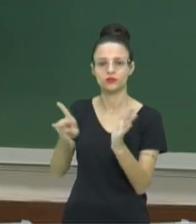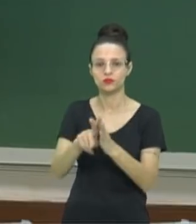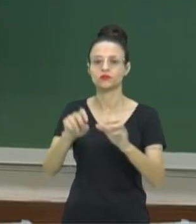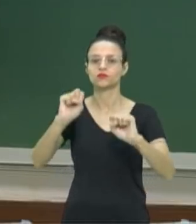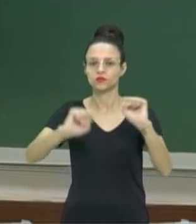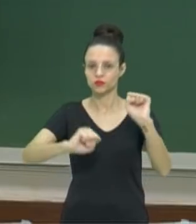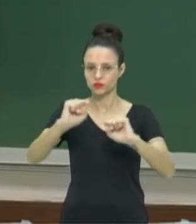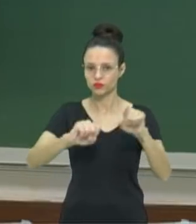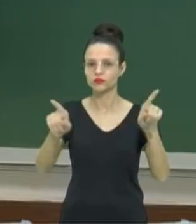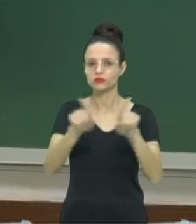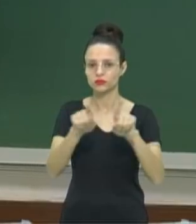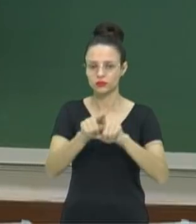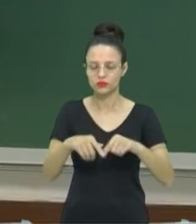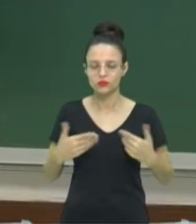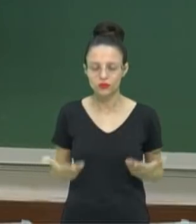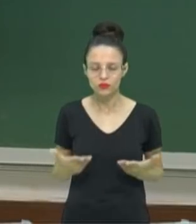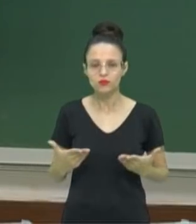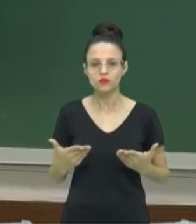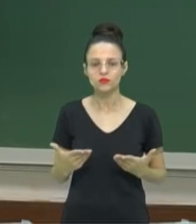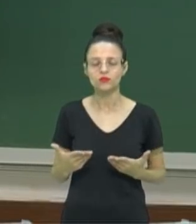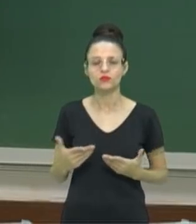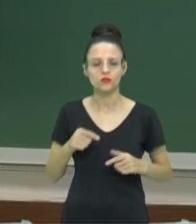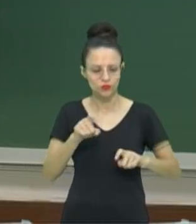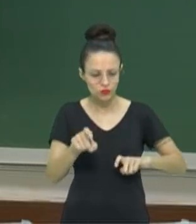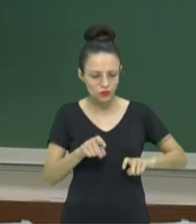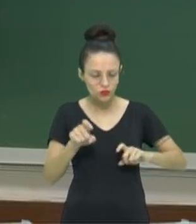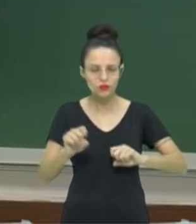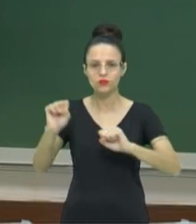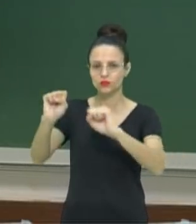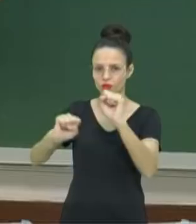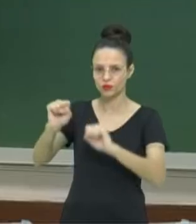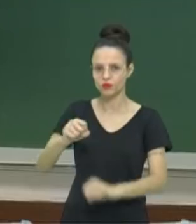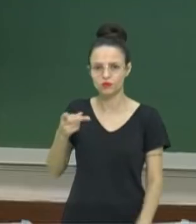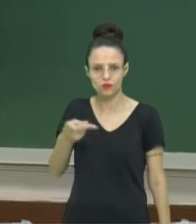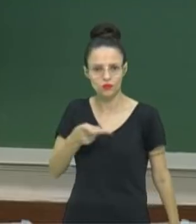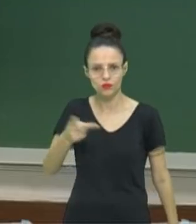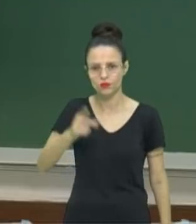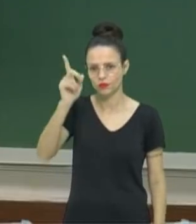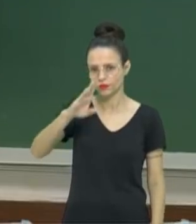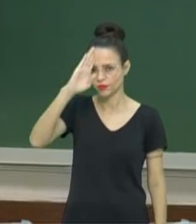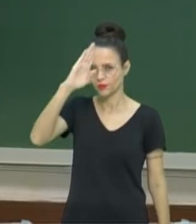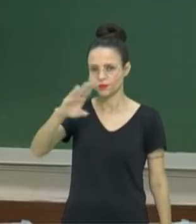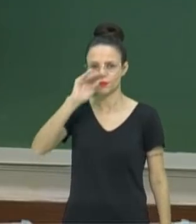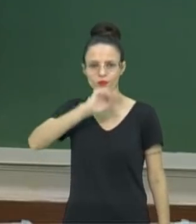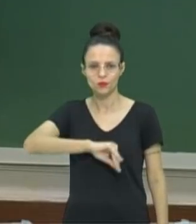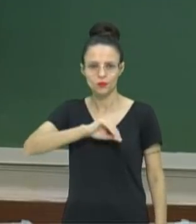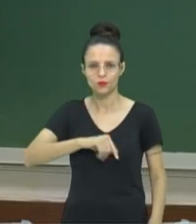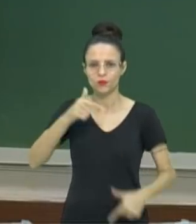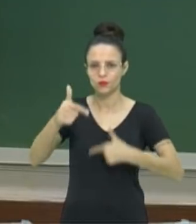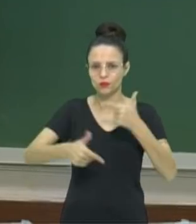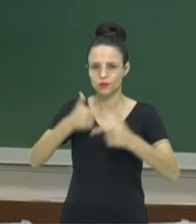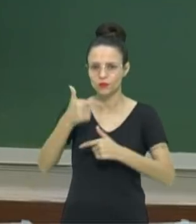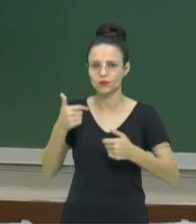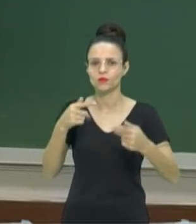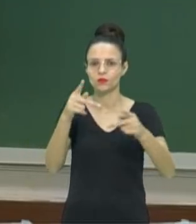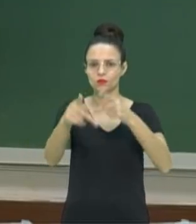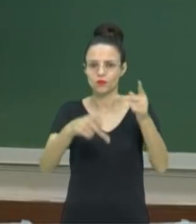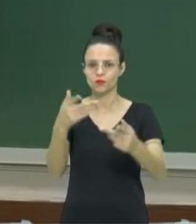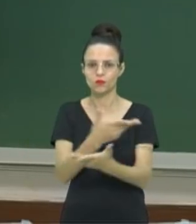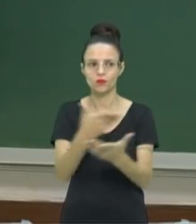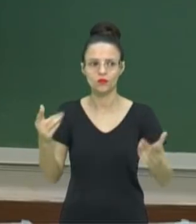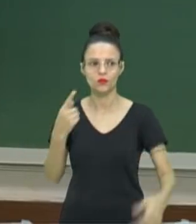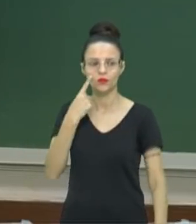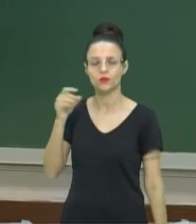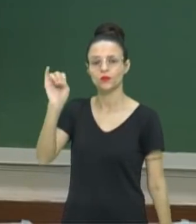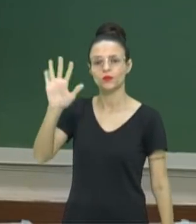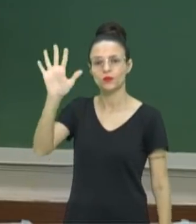industrial também. As duas atividades são as principais fontes de renda da população. E a imagem é justamente para ilustrar isso